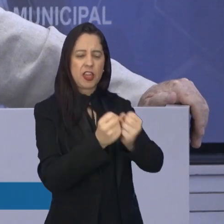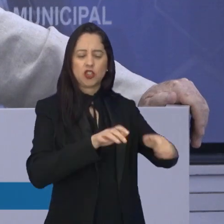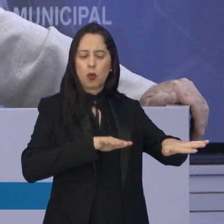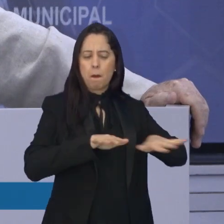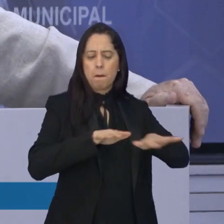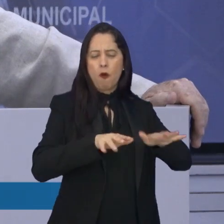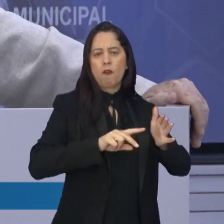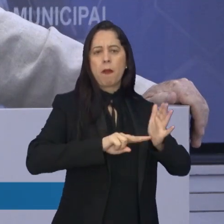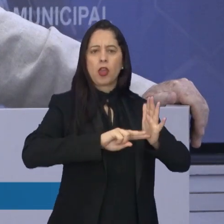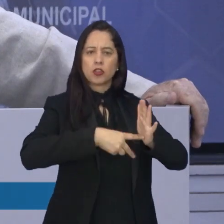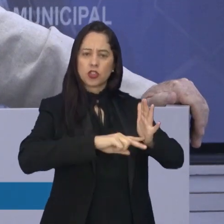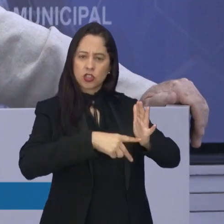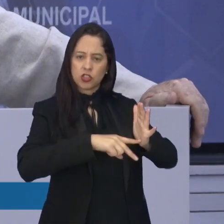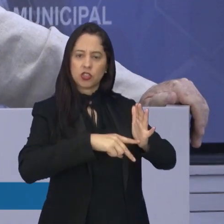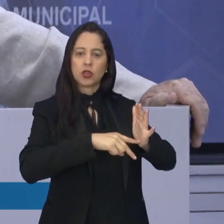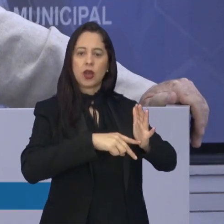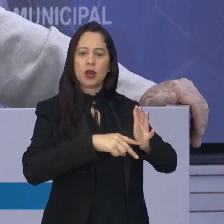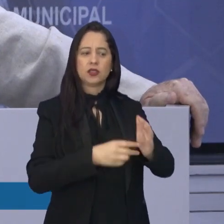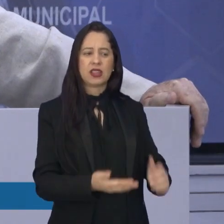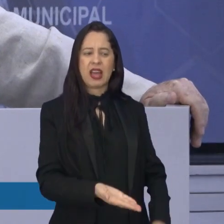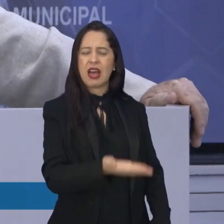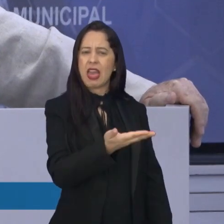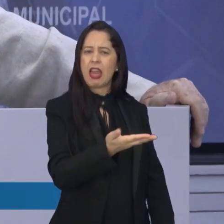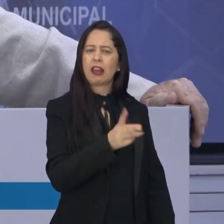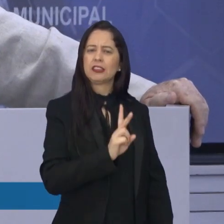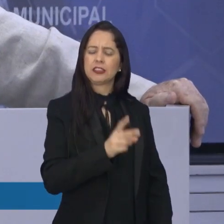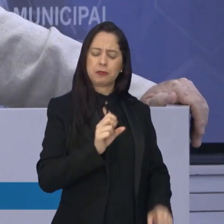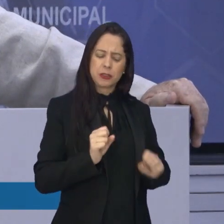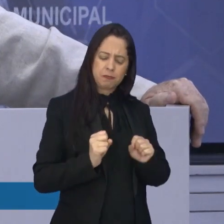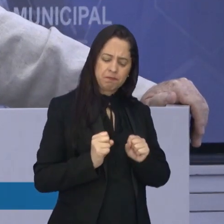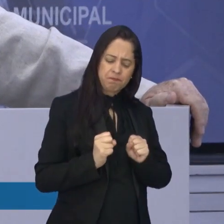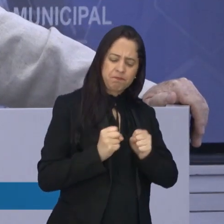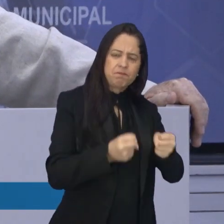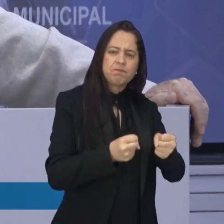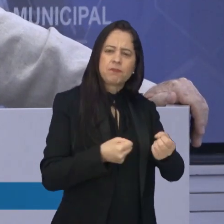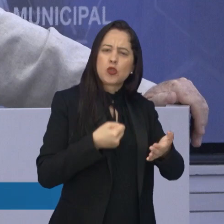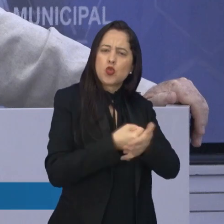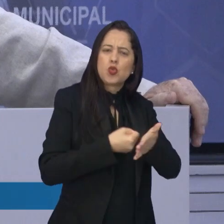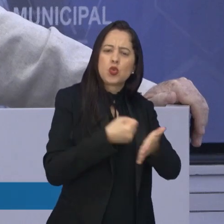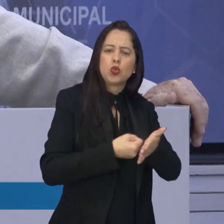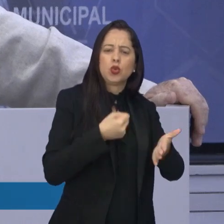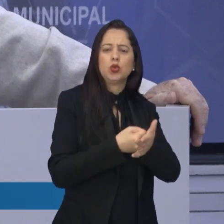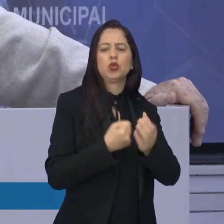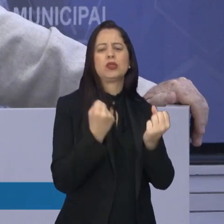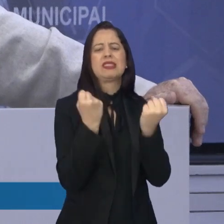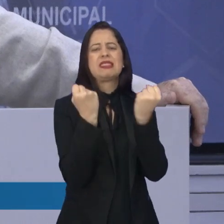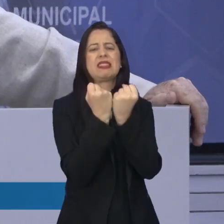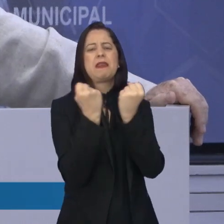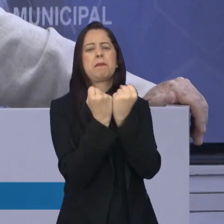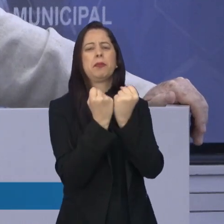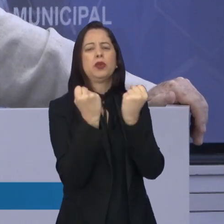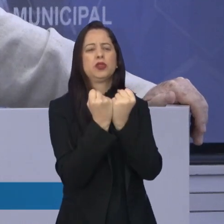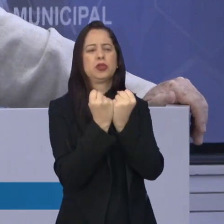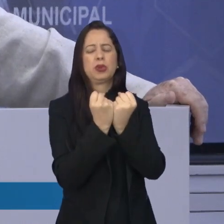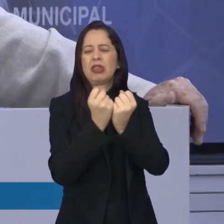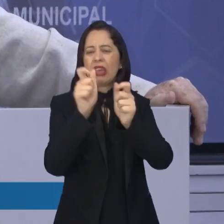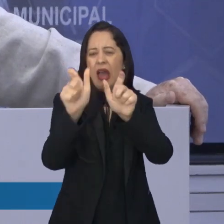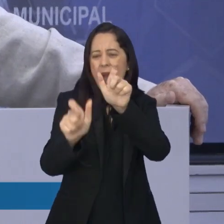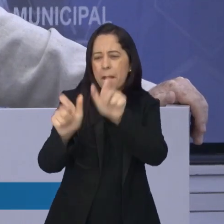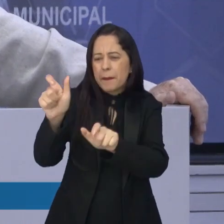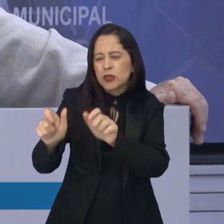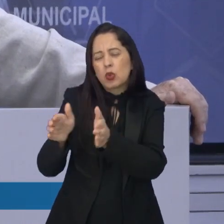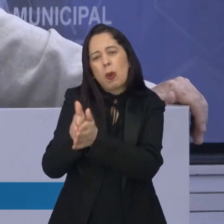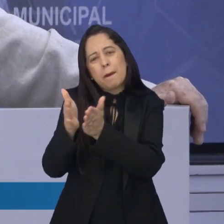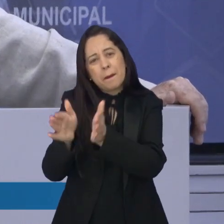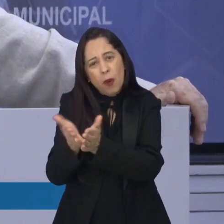né, como pessoa engajada nas lutas em defesa dos menos possuídos pela